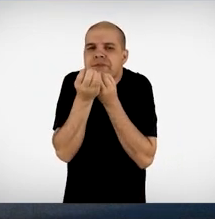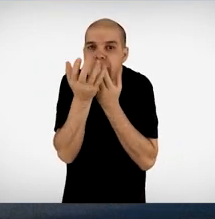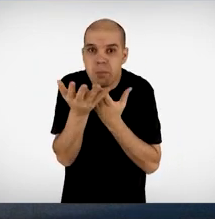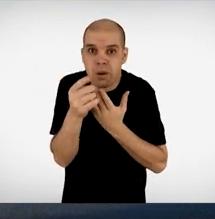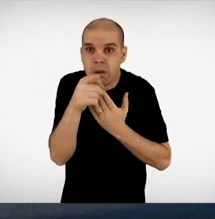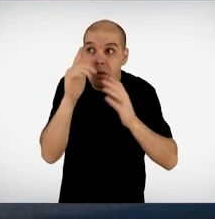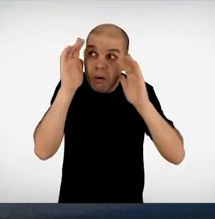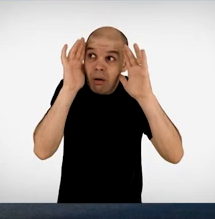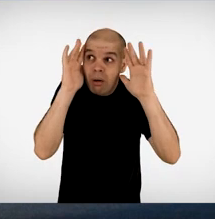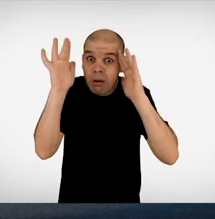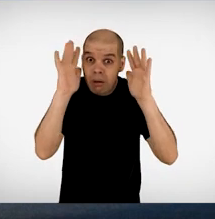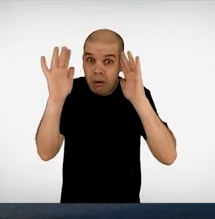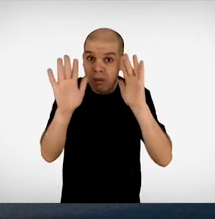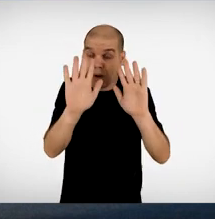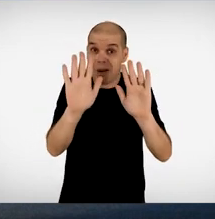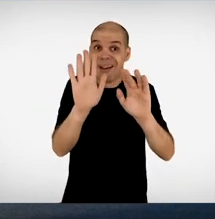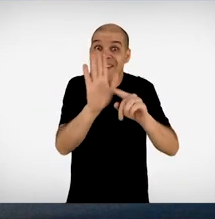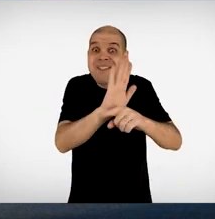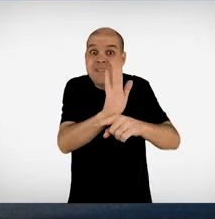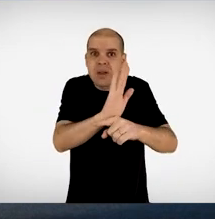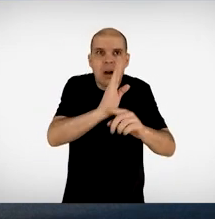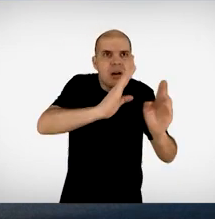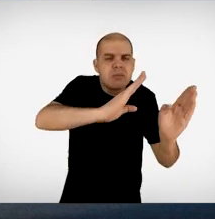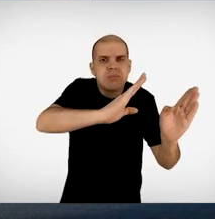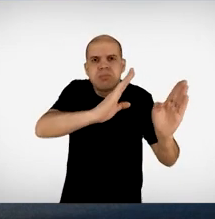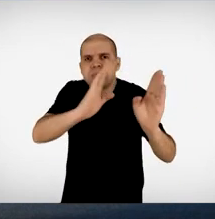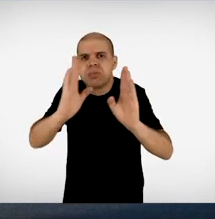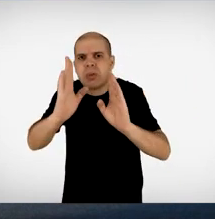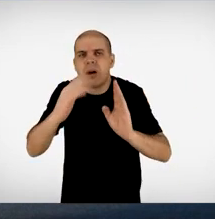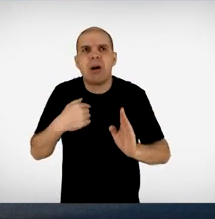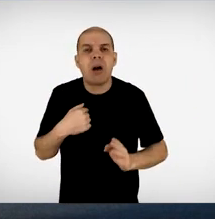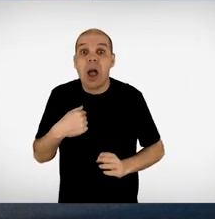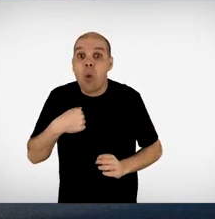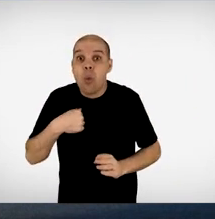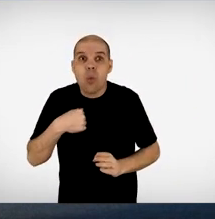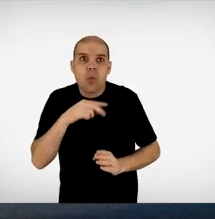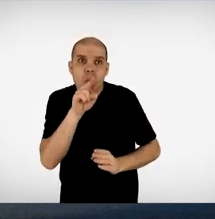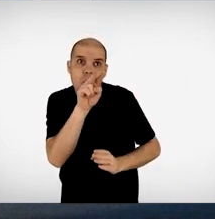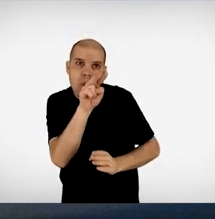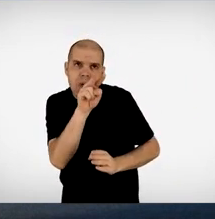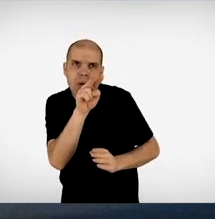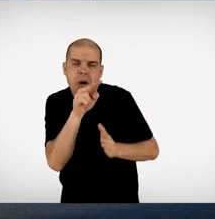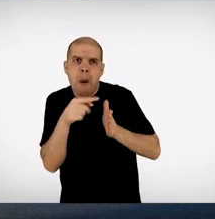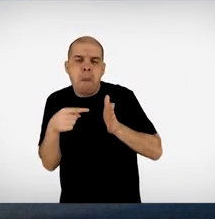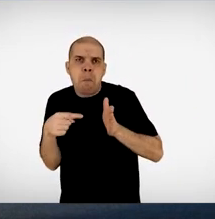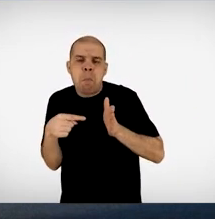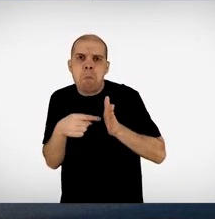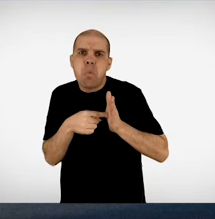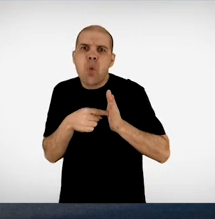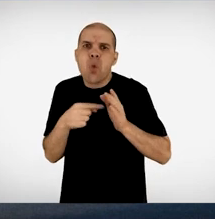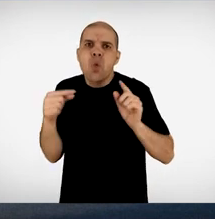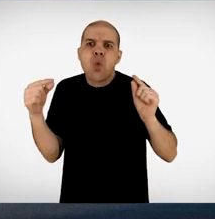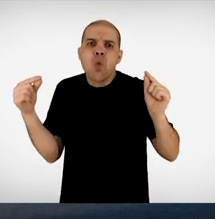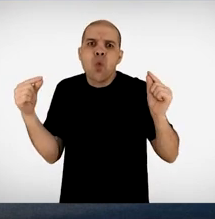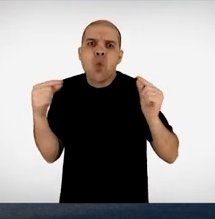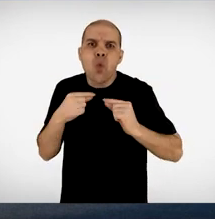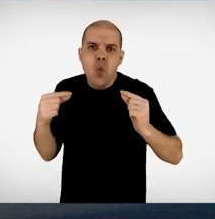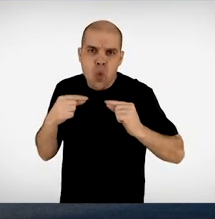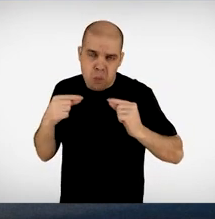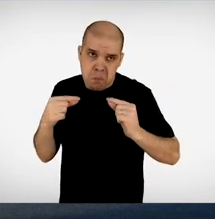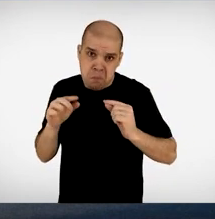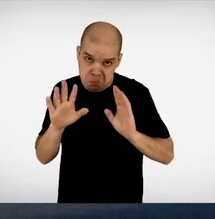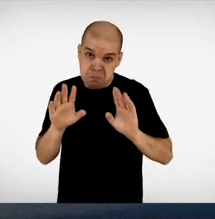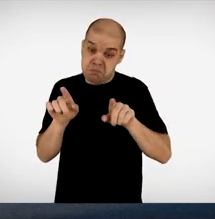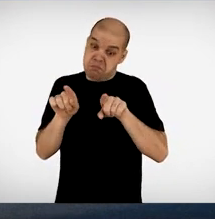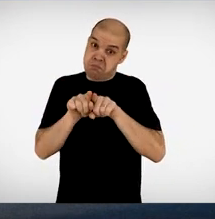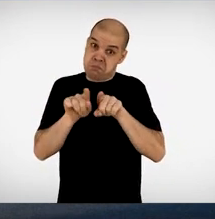a pensar, mesmo que talvez tenha gente que já tenha visto antes, mas mesmo quem viu agora, o que, que o filme foi